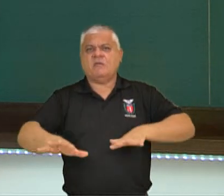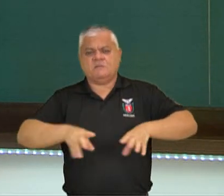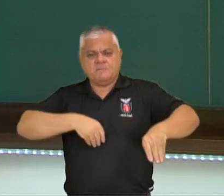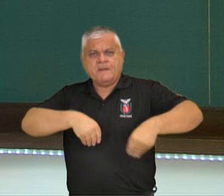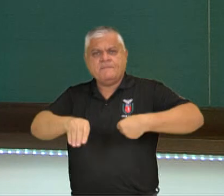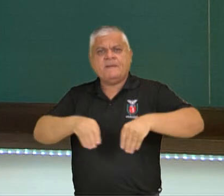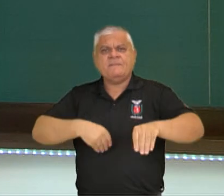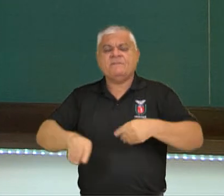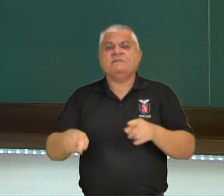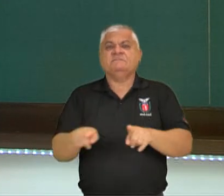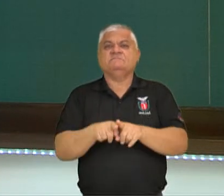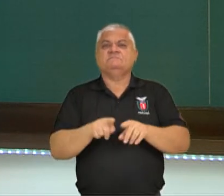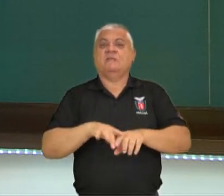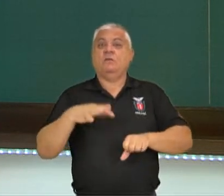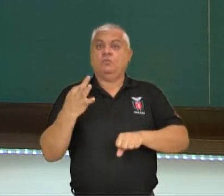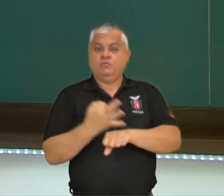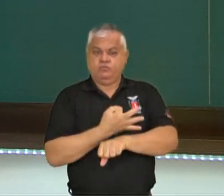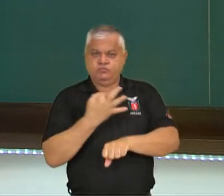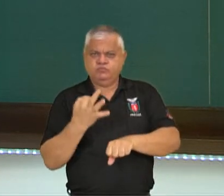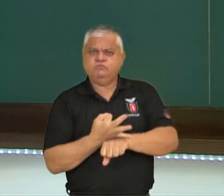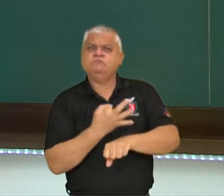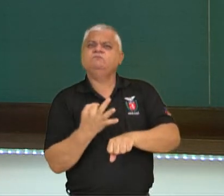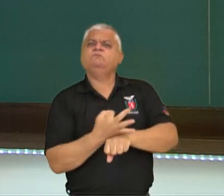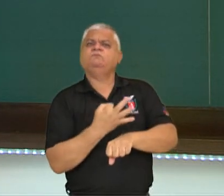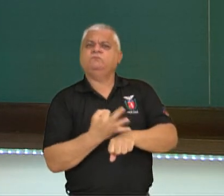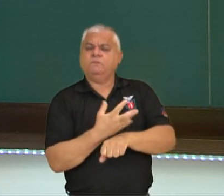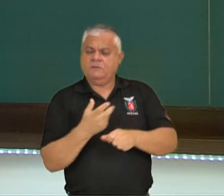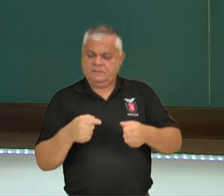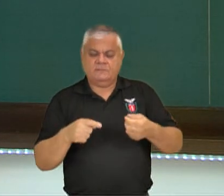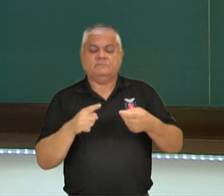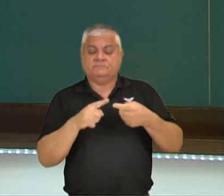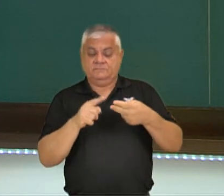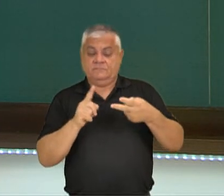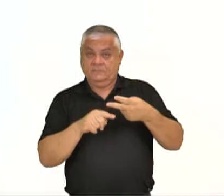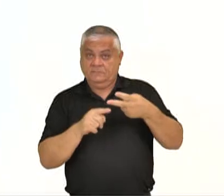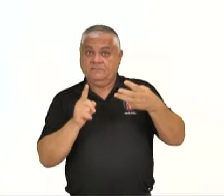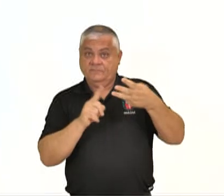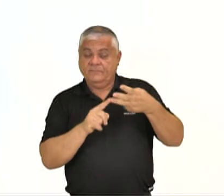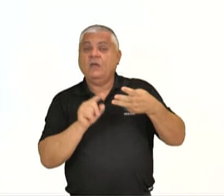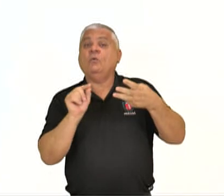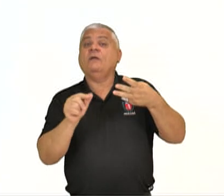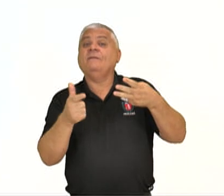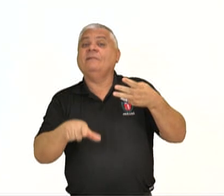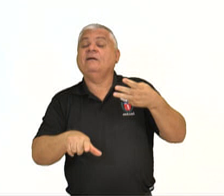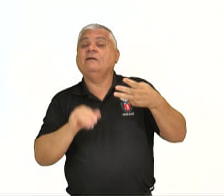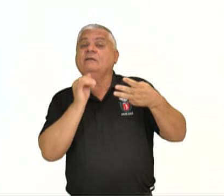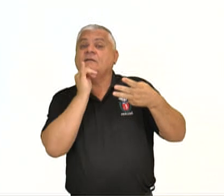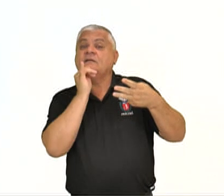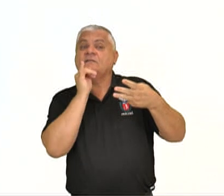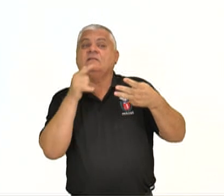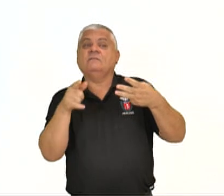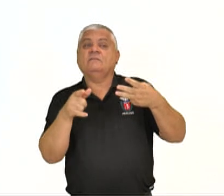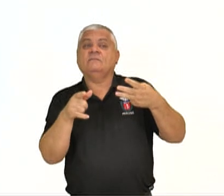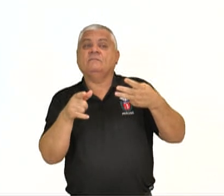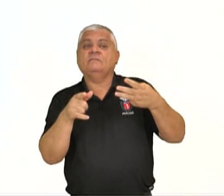tá? A nossa resistência, que é o que nós vamos tratar aqui, e também